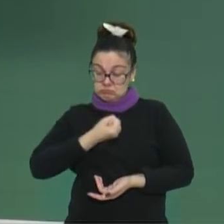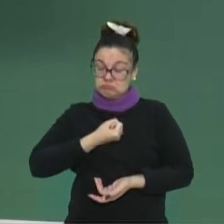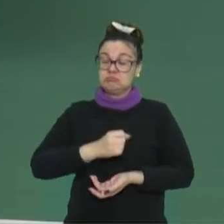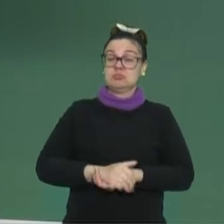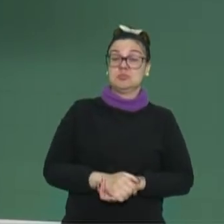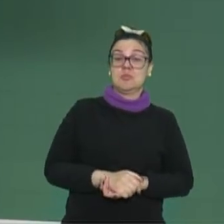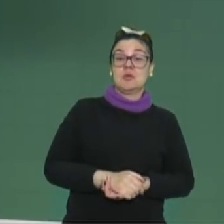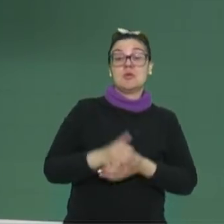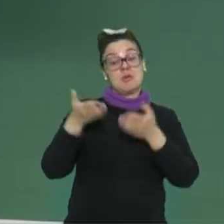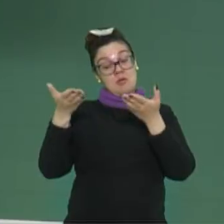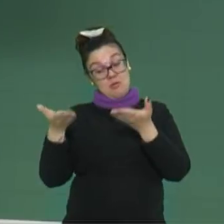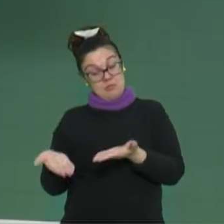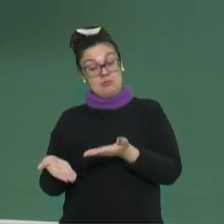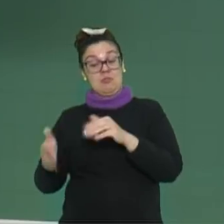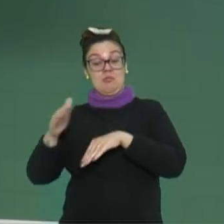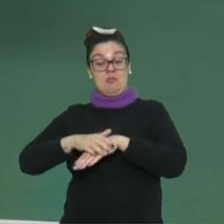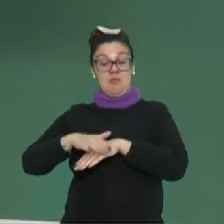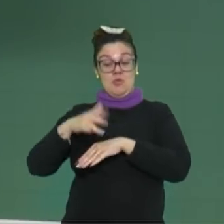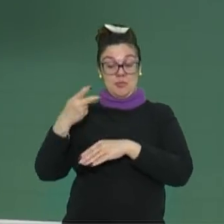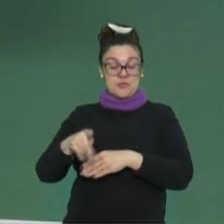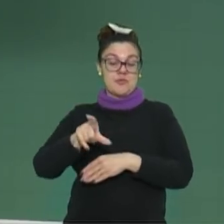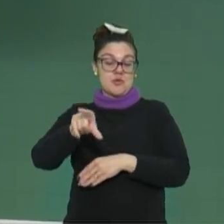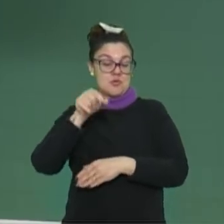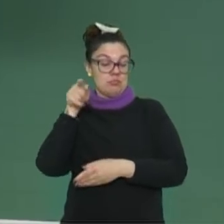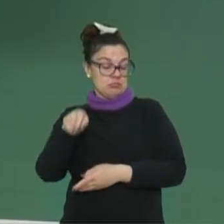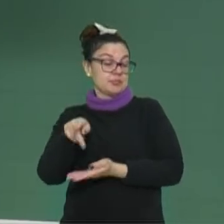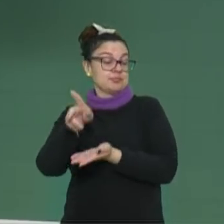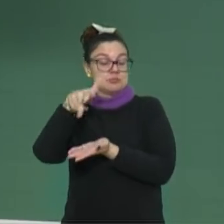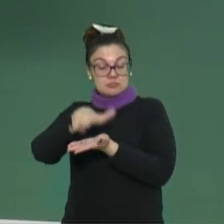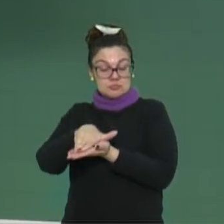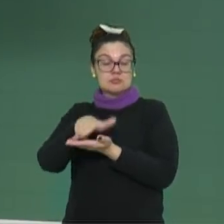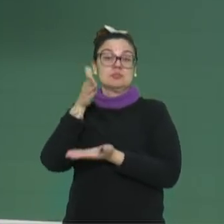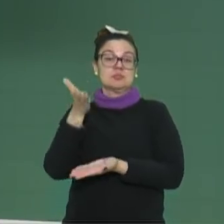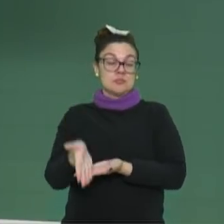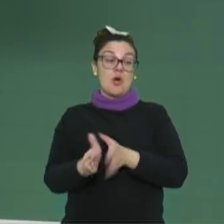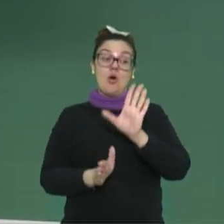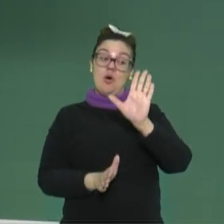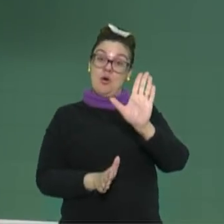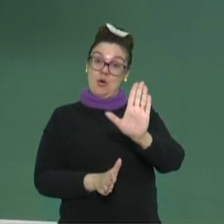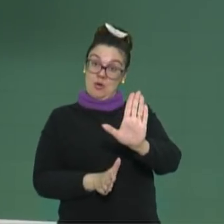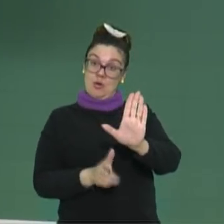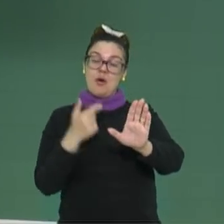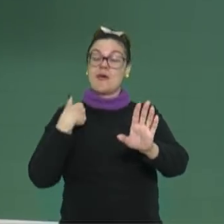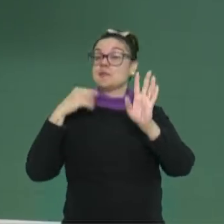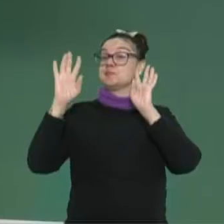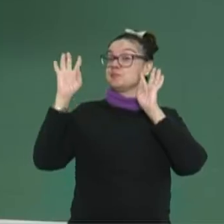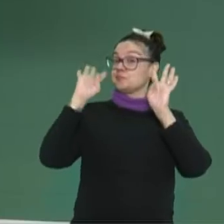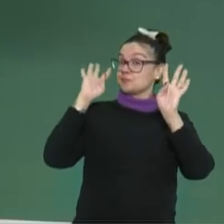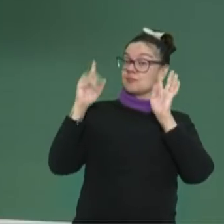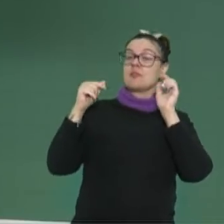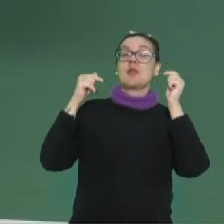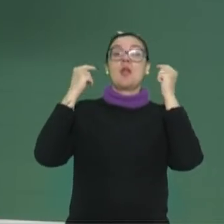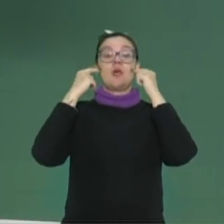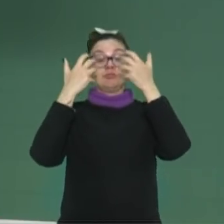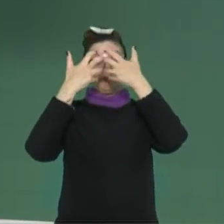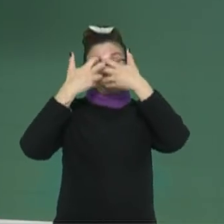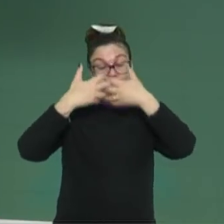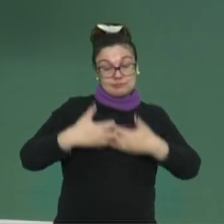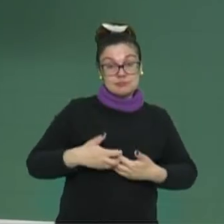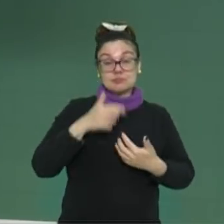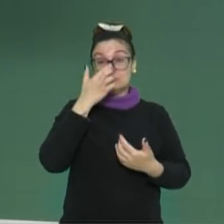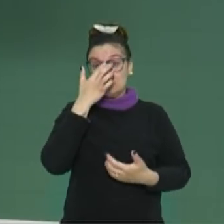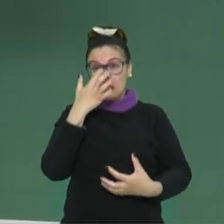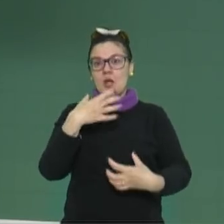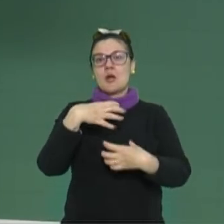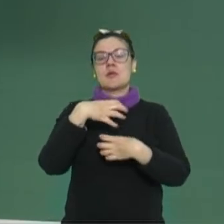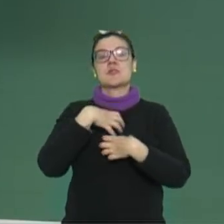né, nesses casos em específicos, deveria ser atribuída ao paciente. Lembrando, é uma reflexão, é um pensamento, é uma